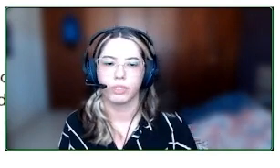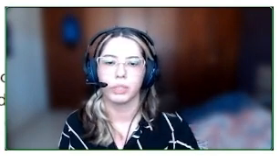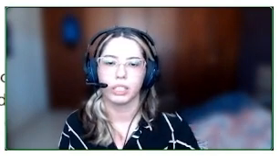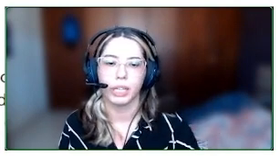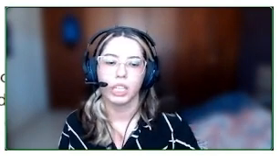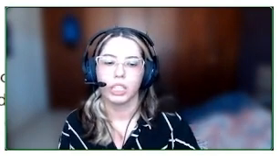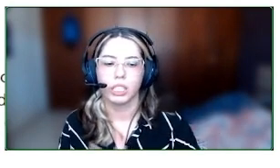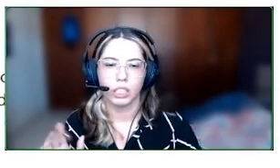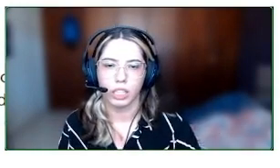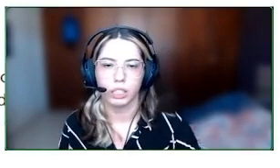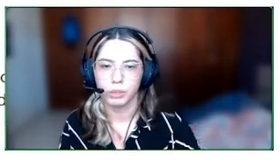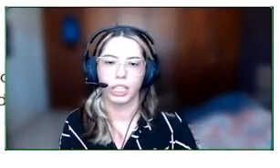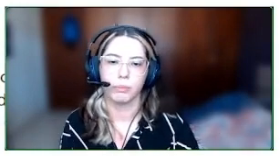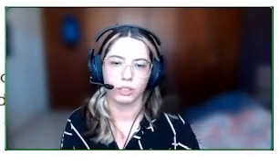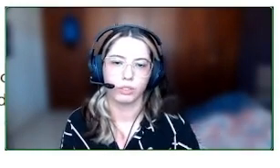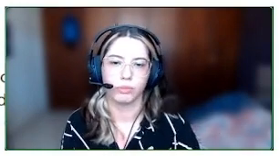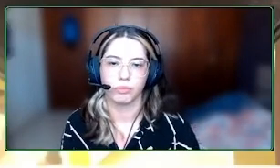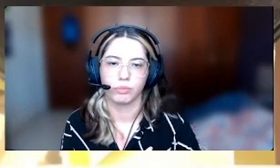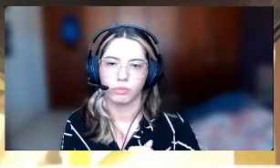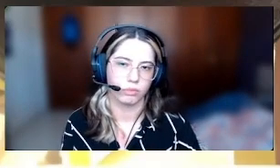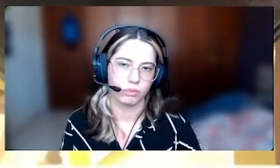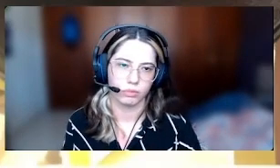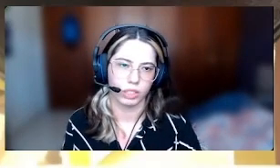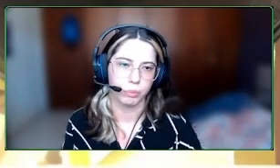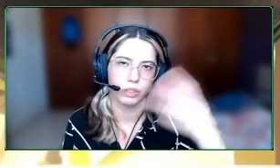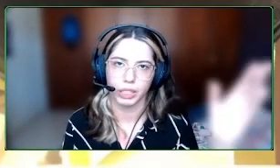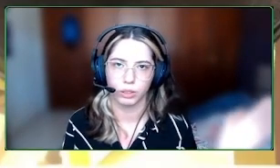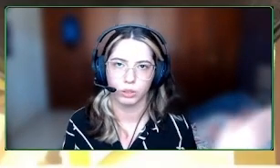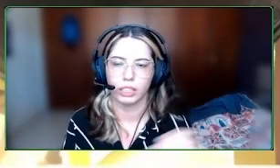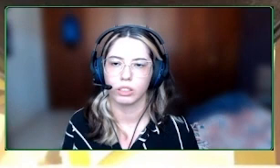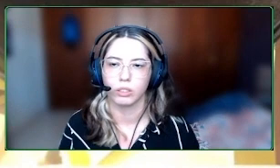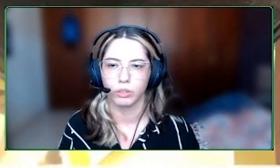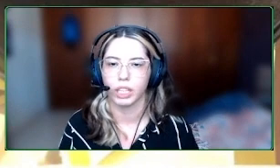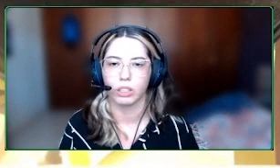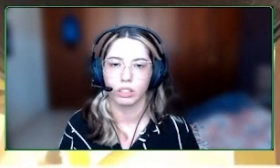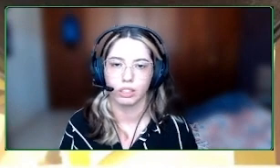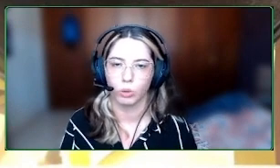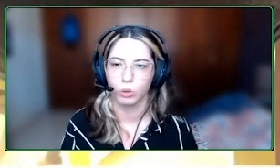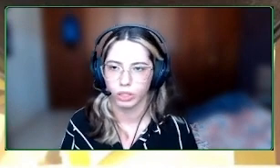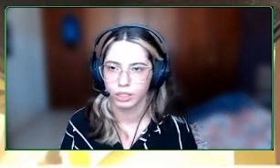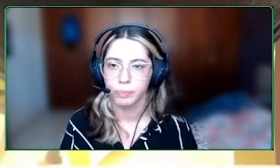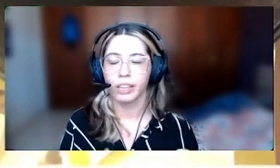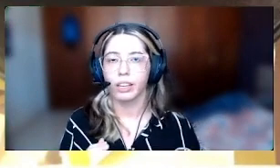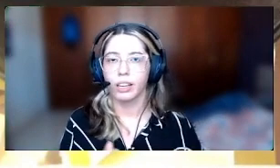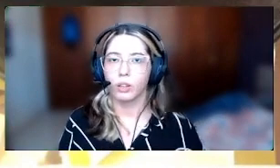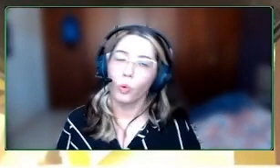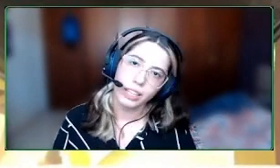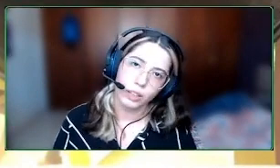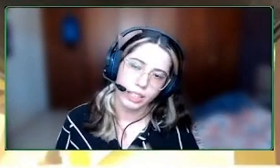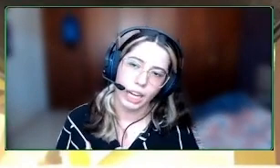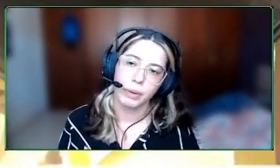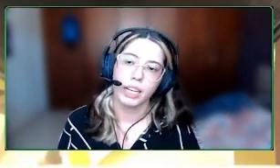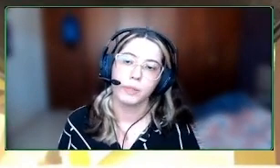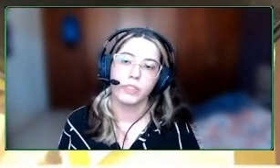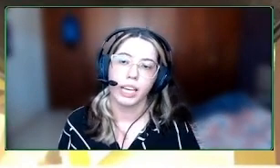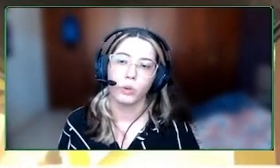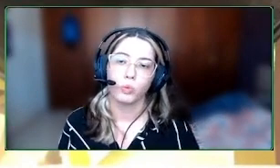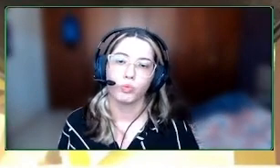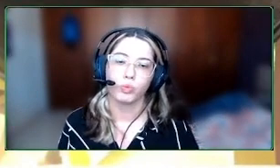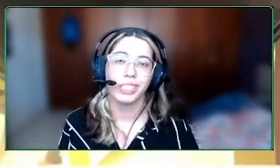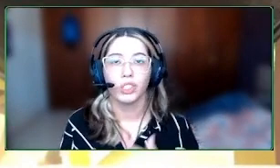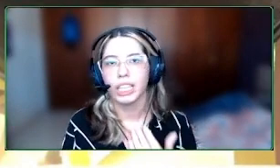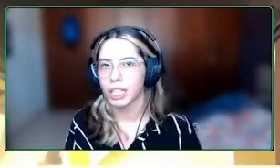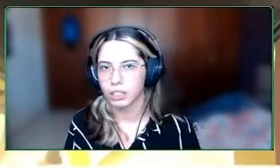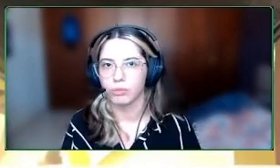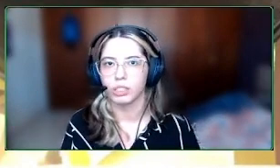com essa fórmula também, que está determinada ali embaixo. E depois vai aparecer os resultados no final, nas conclusões. No a quarta etapa, eles fizeram